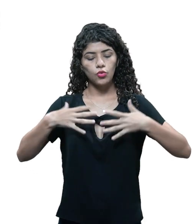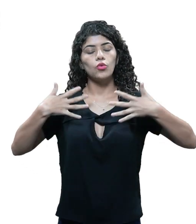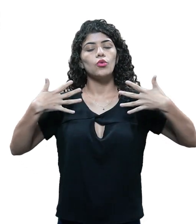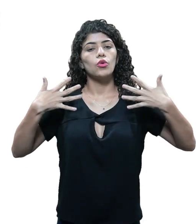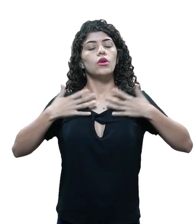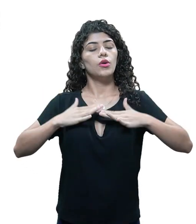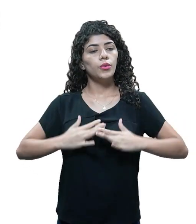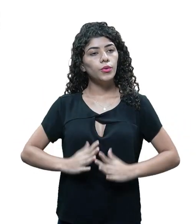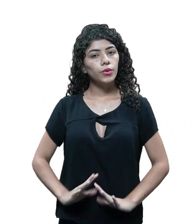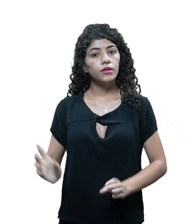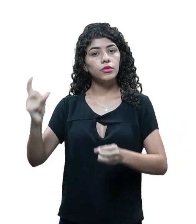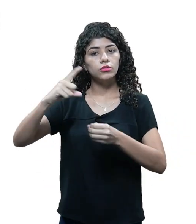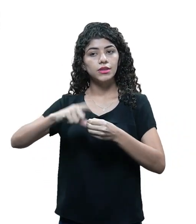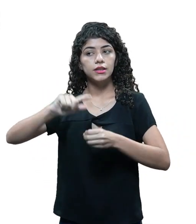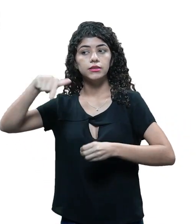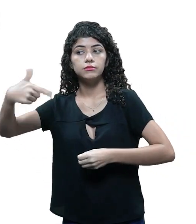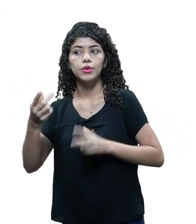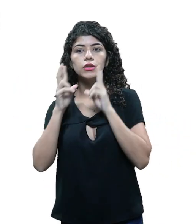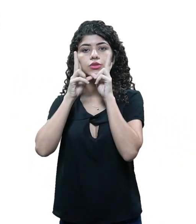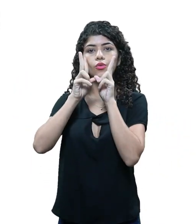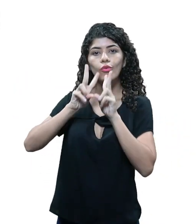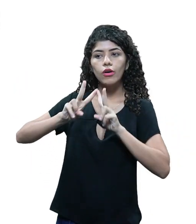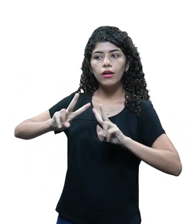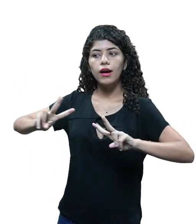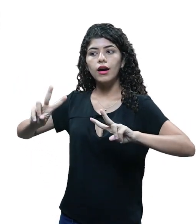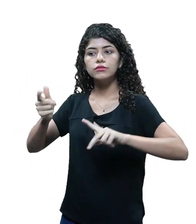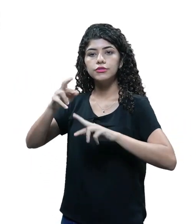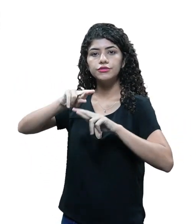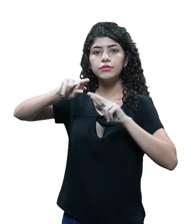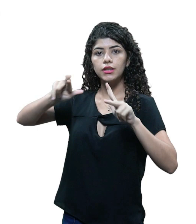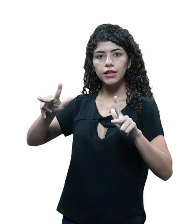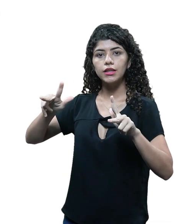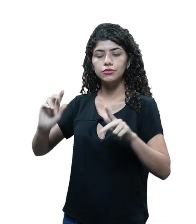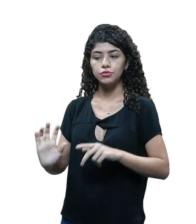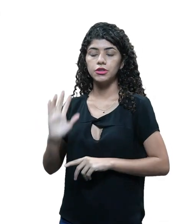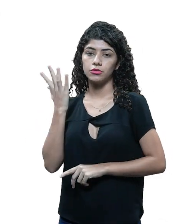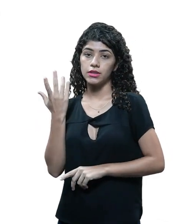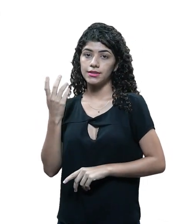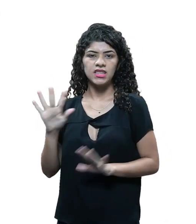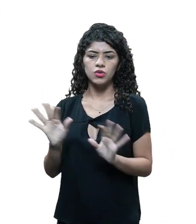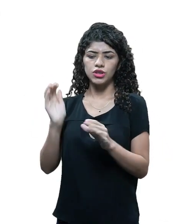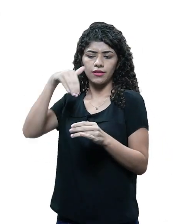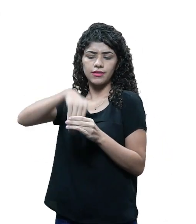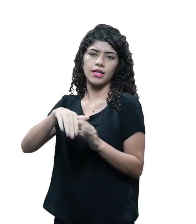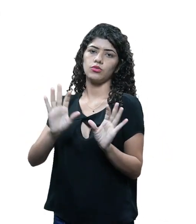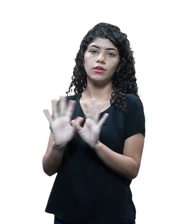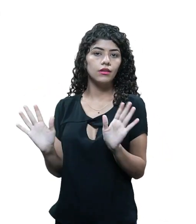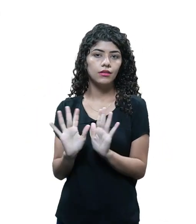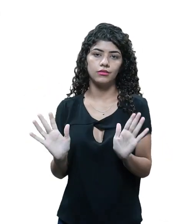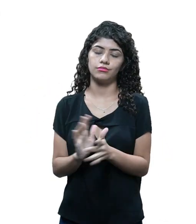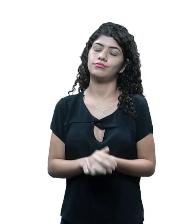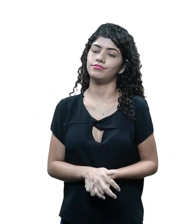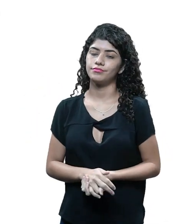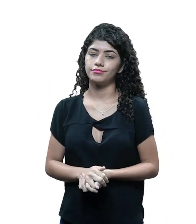processo criativo e retomar depois com um olhar mais crítico, um olhar sobre o que está ali e não de quem está dentro